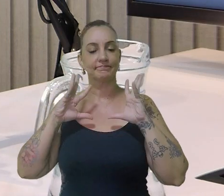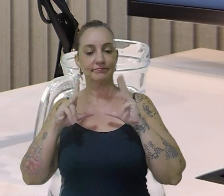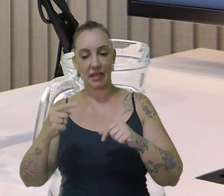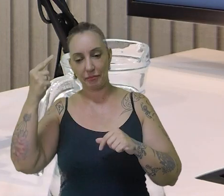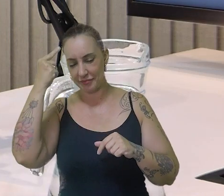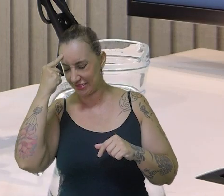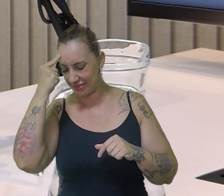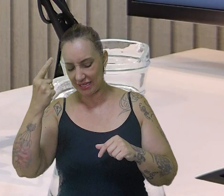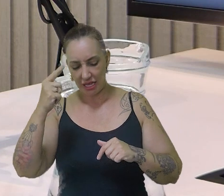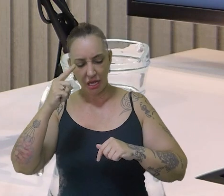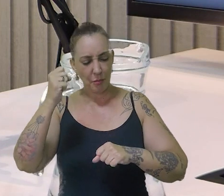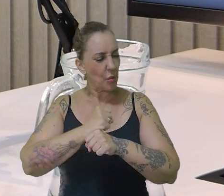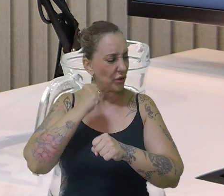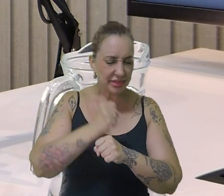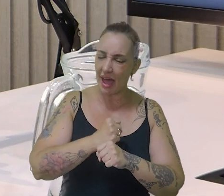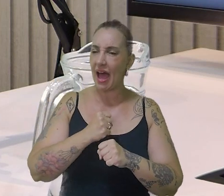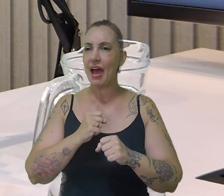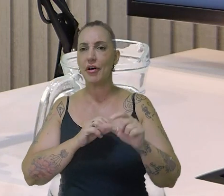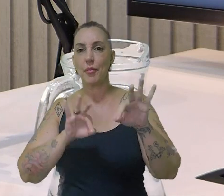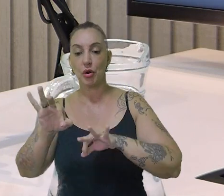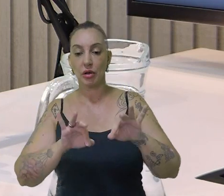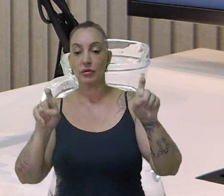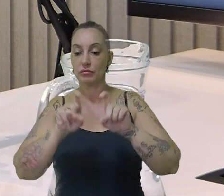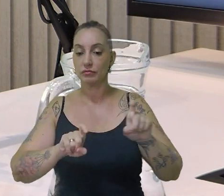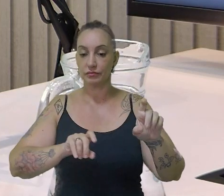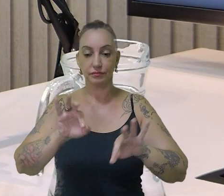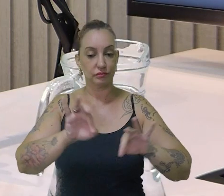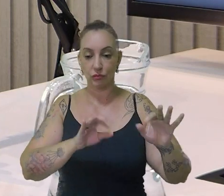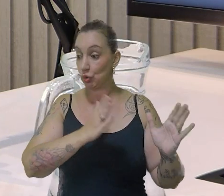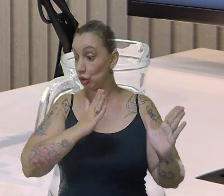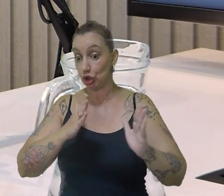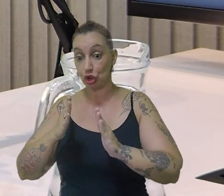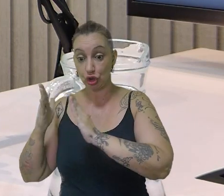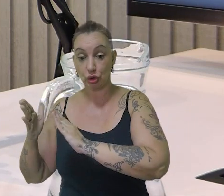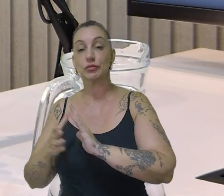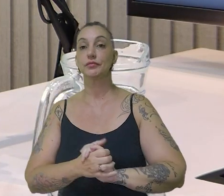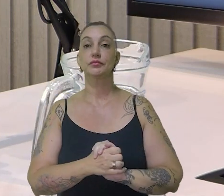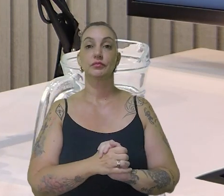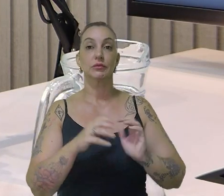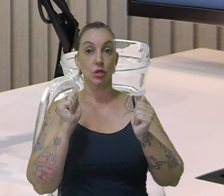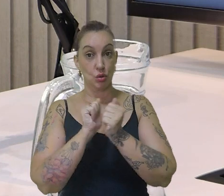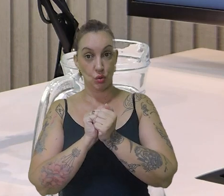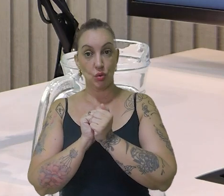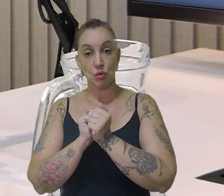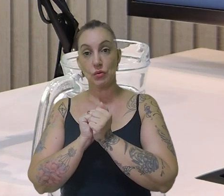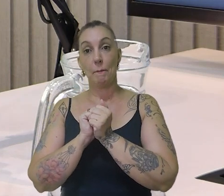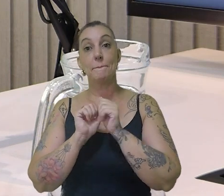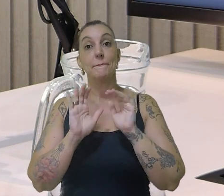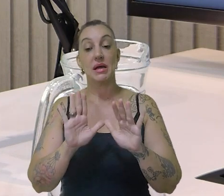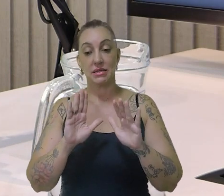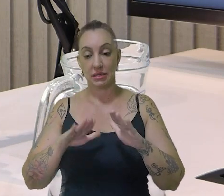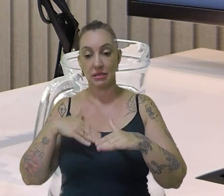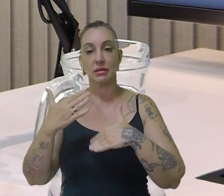então eu pensava eu montava e eu programava e eu operava e ficava em todas as sessões junto com aquilo assim